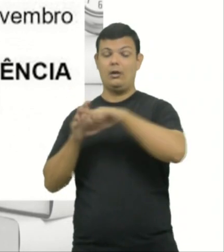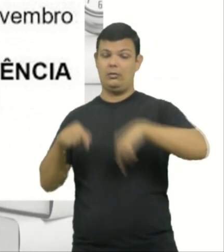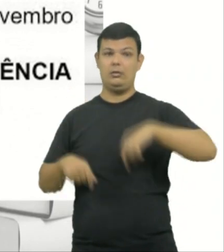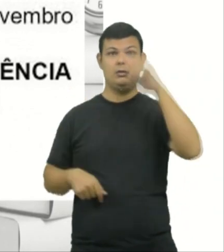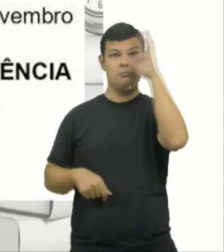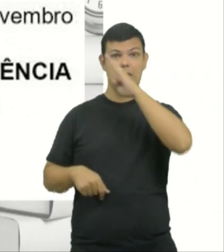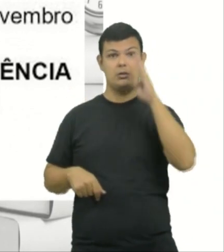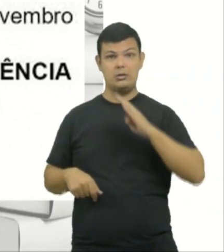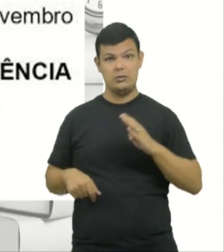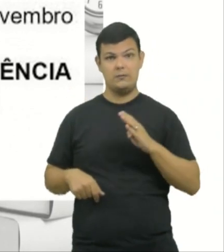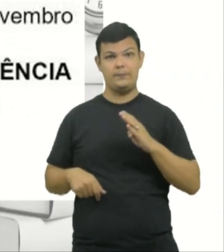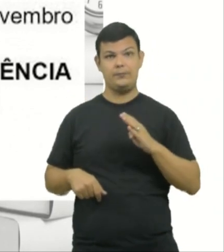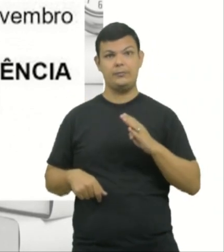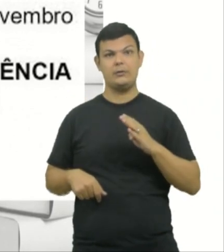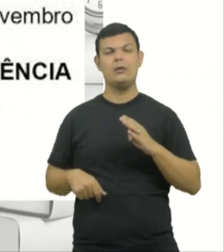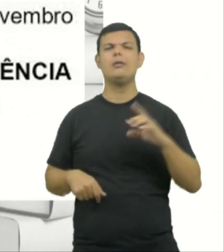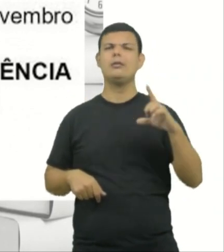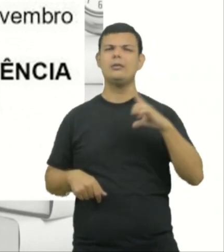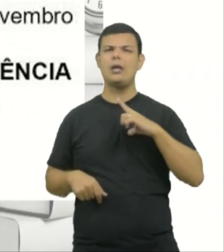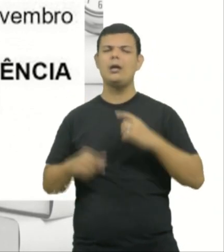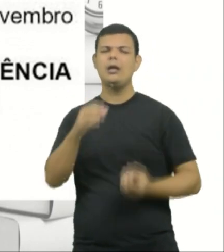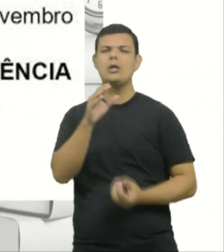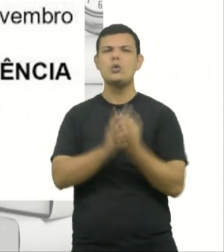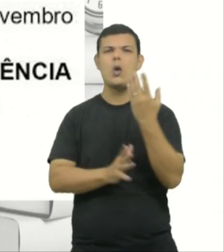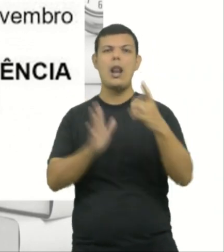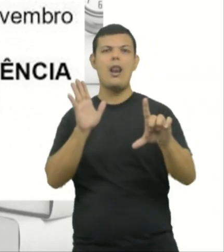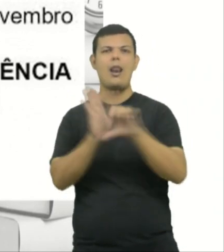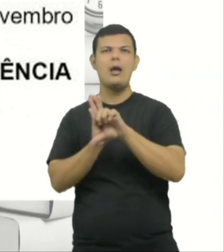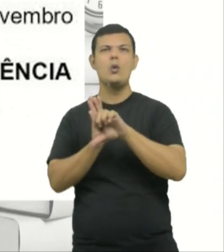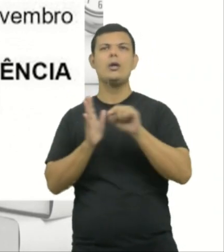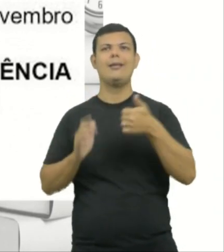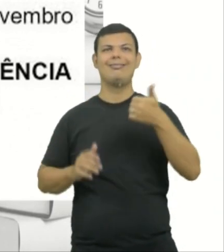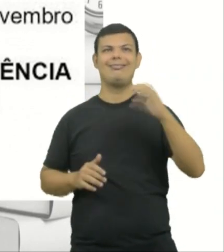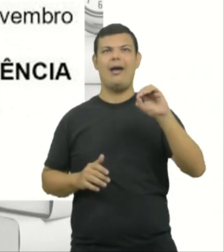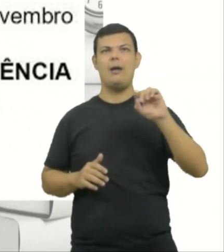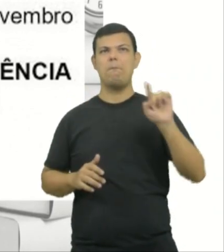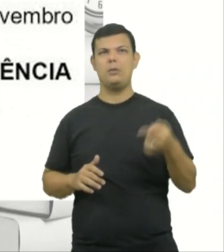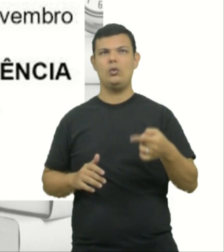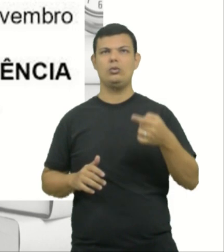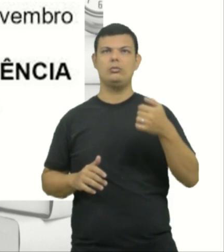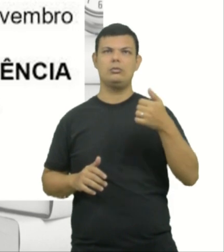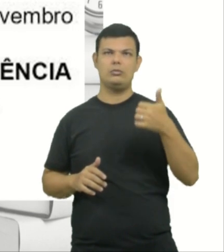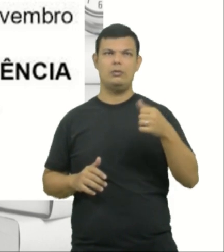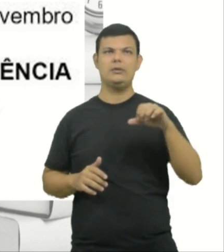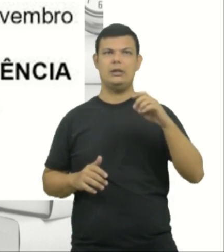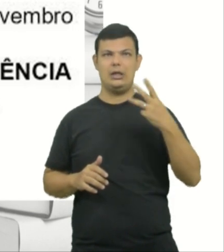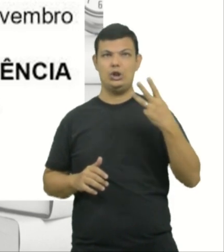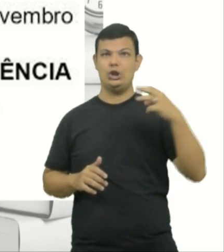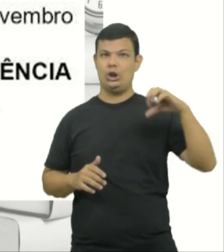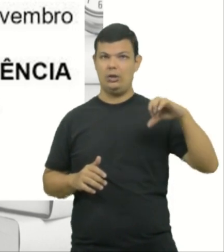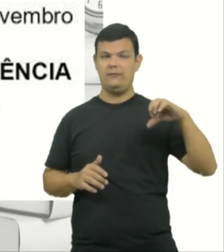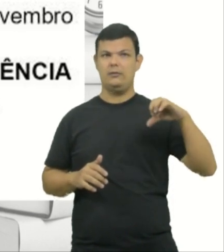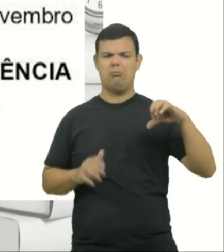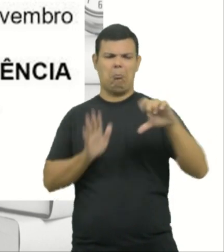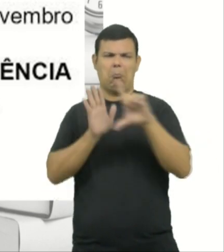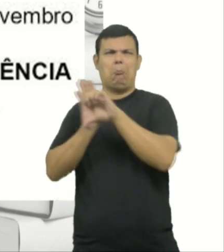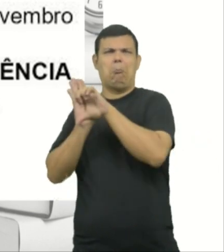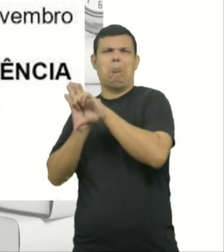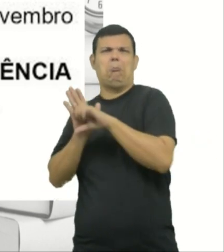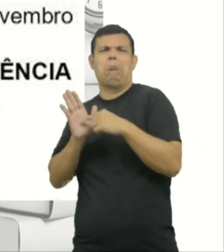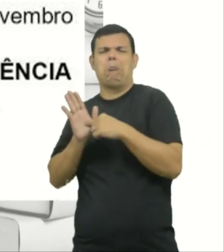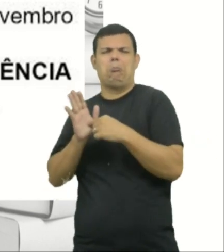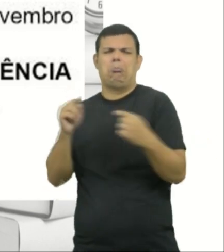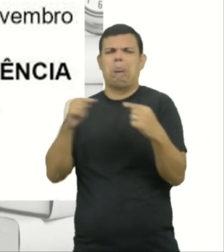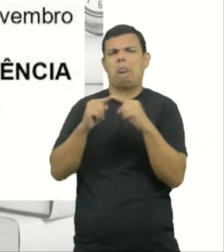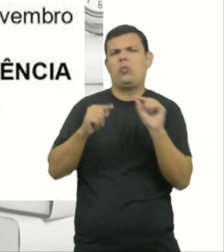Brasil, existe a criação de uma lei chamada Lei 10.639. Professor, o que essa lei tem a ver com a